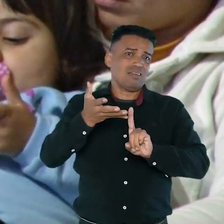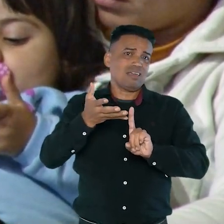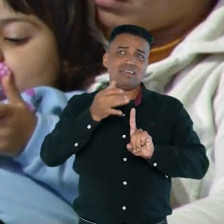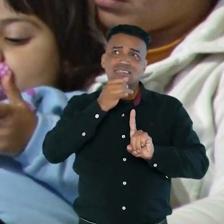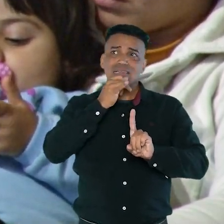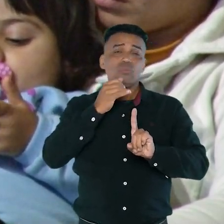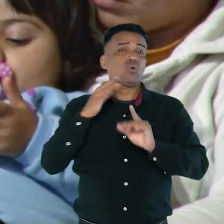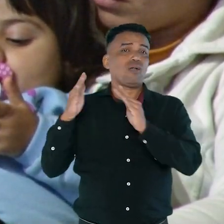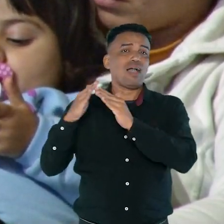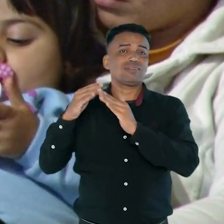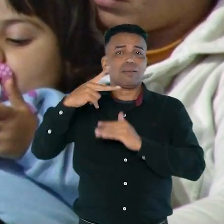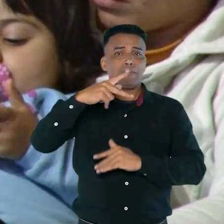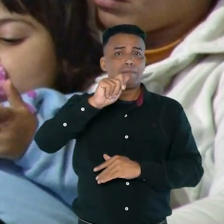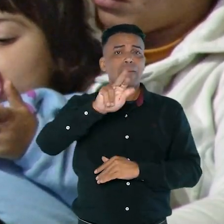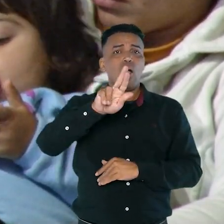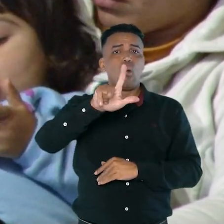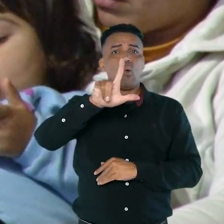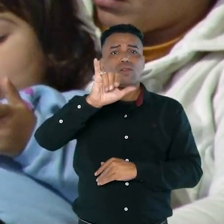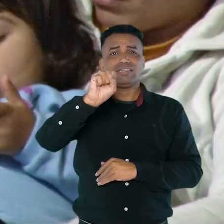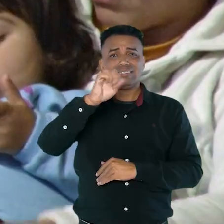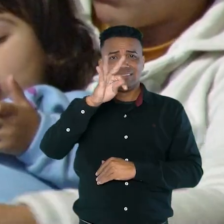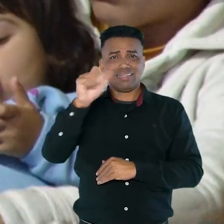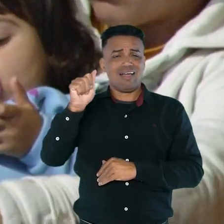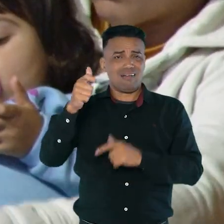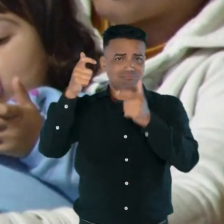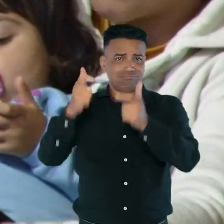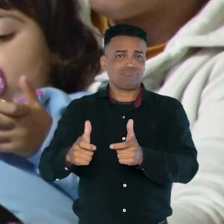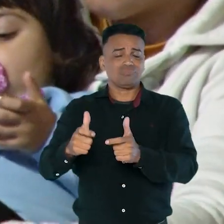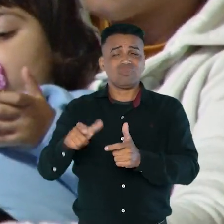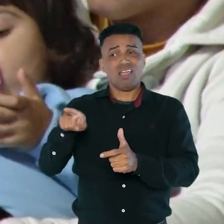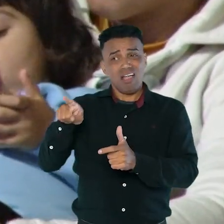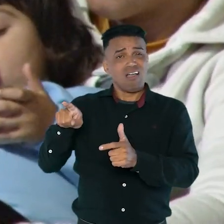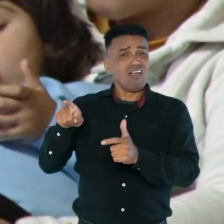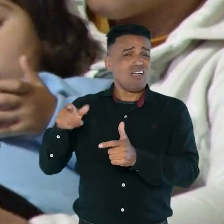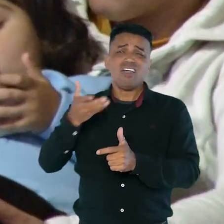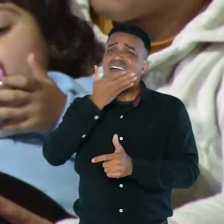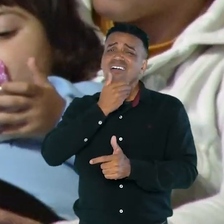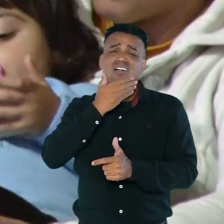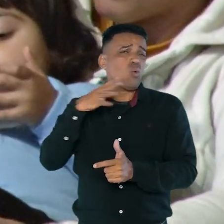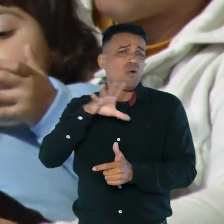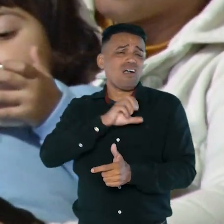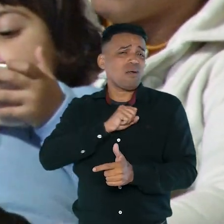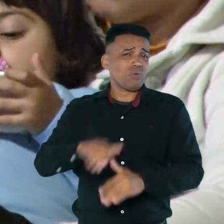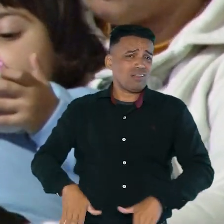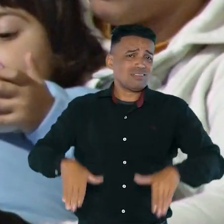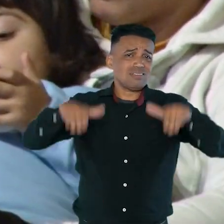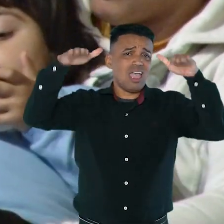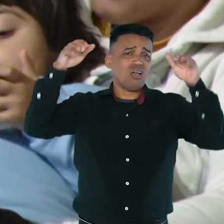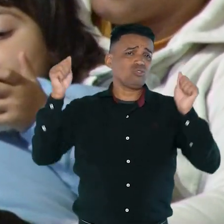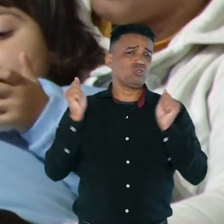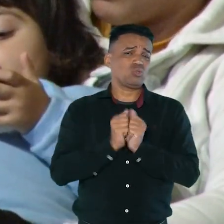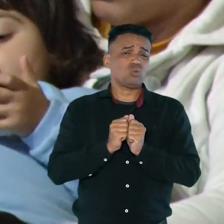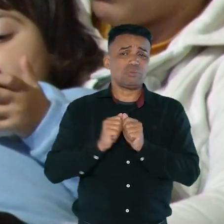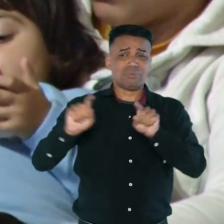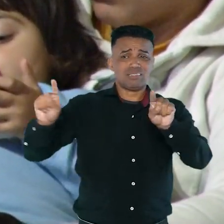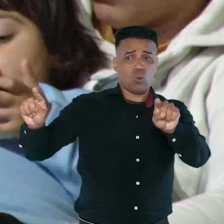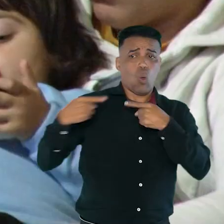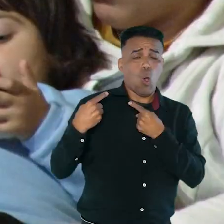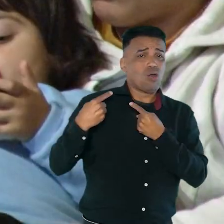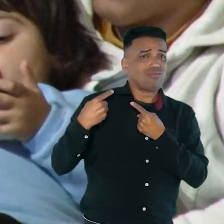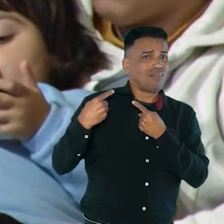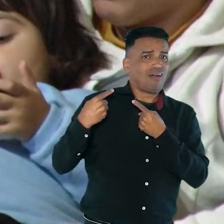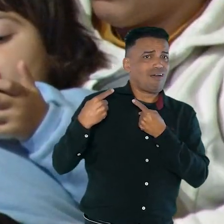teve, ele hoje mora na Paulista. E ele é o cara que eu amo, que cresceu comigo, mas parece que está contra mim